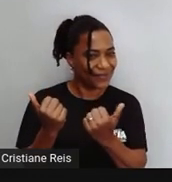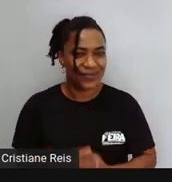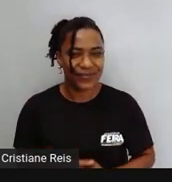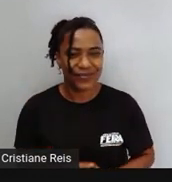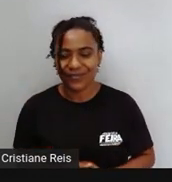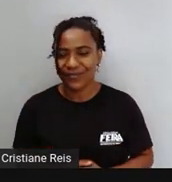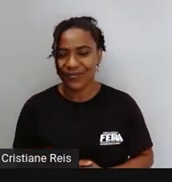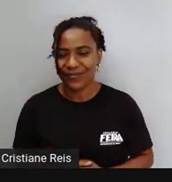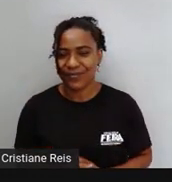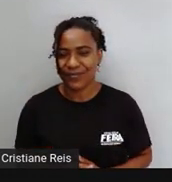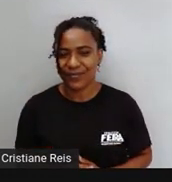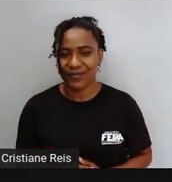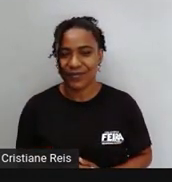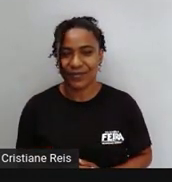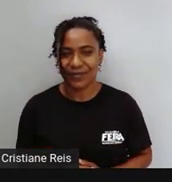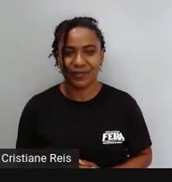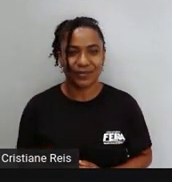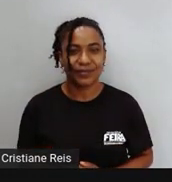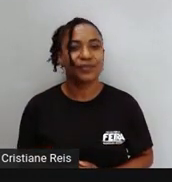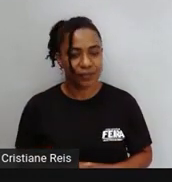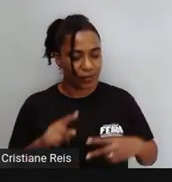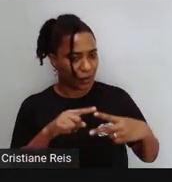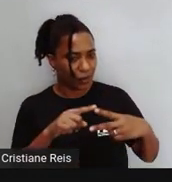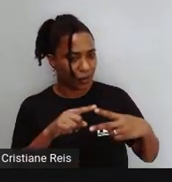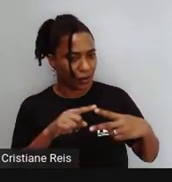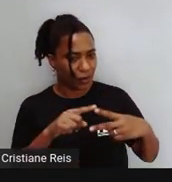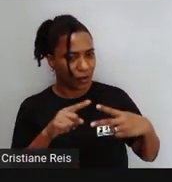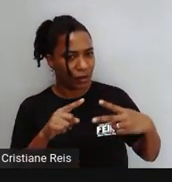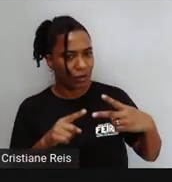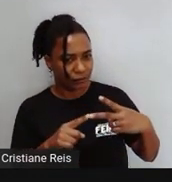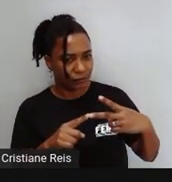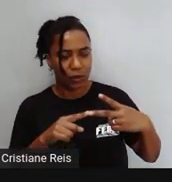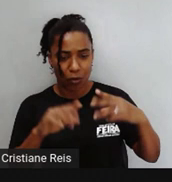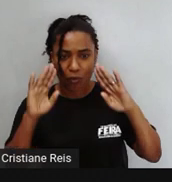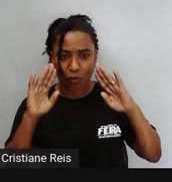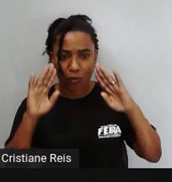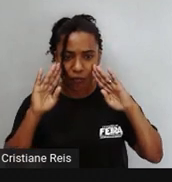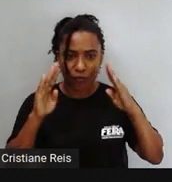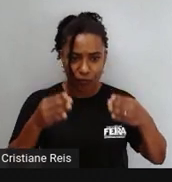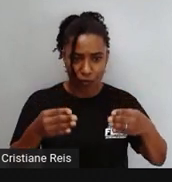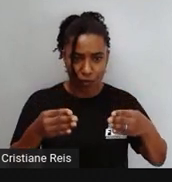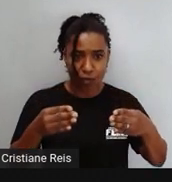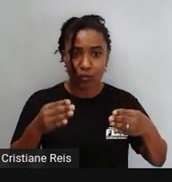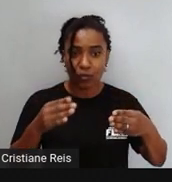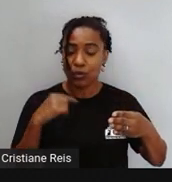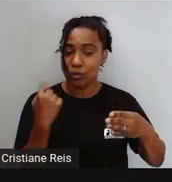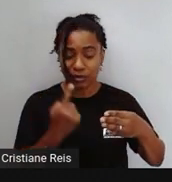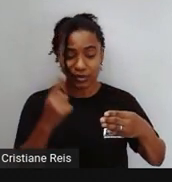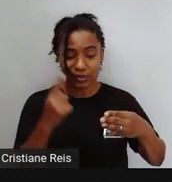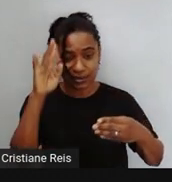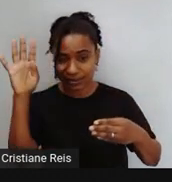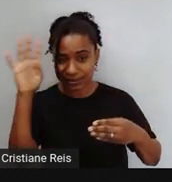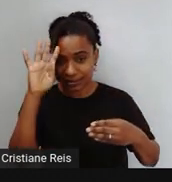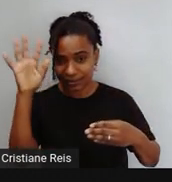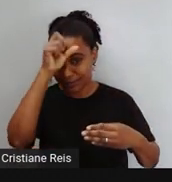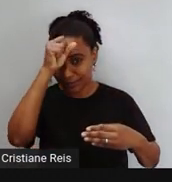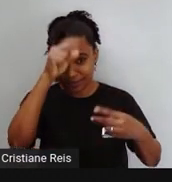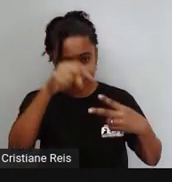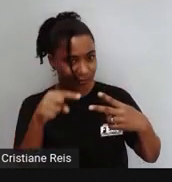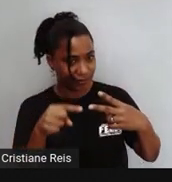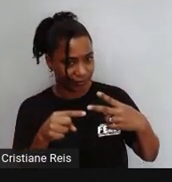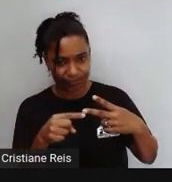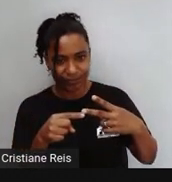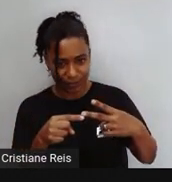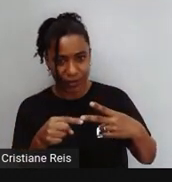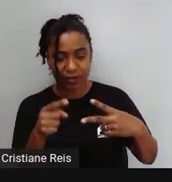What are you going to learn today? O que é que nós vamos aprender hoje, né? Qual será o foco de nossa aula de hoje?